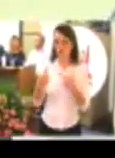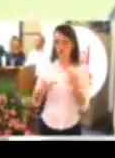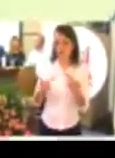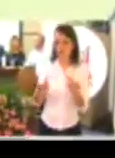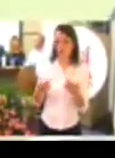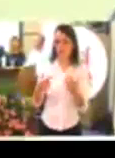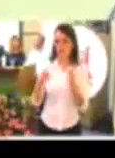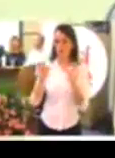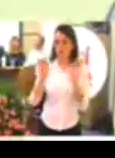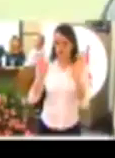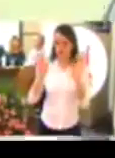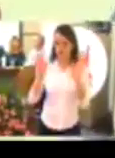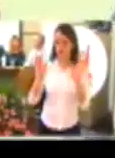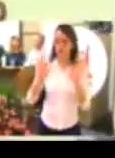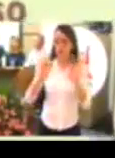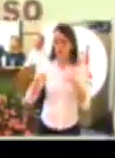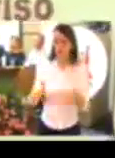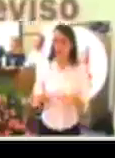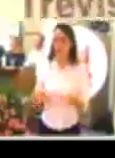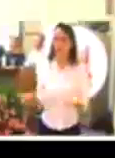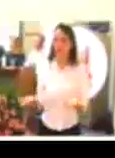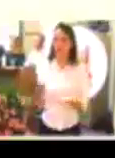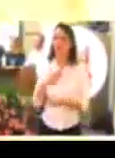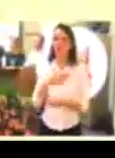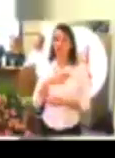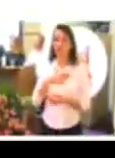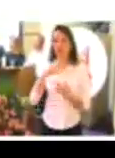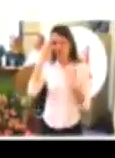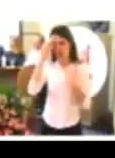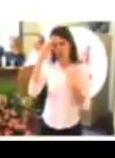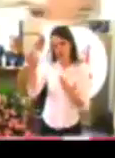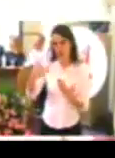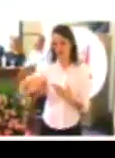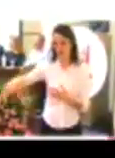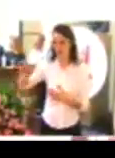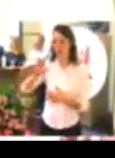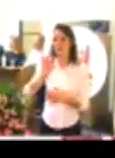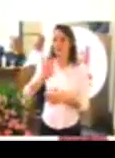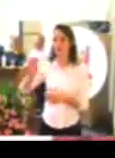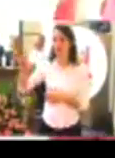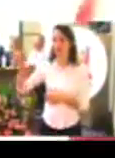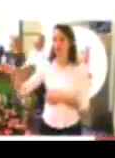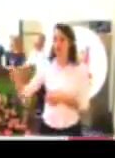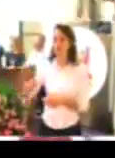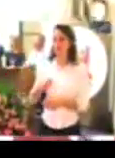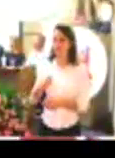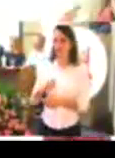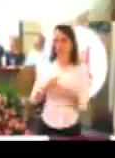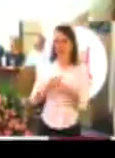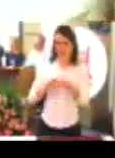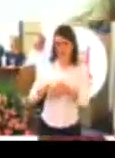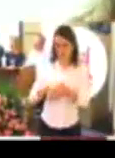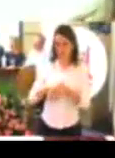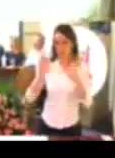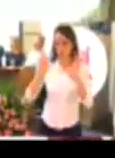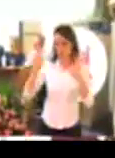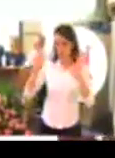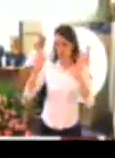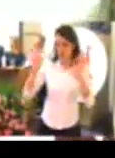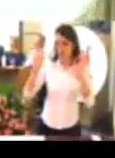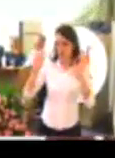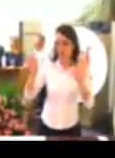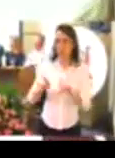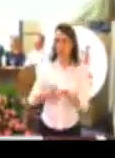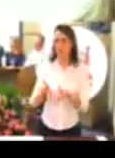trabalhos da sessão especial. Mais uma vez, gostaríamos de agradecer a presença de cada um de vocês nessa noite tão especial,